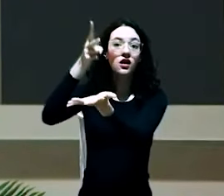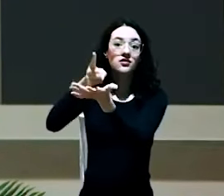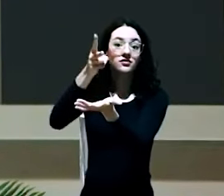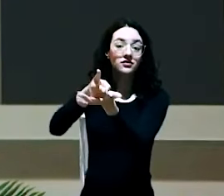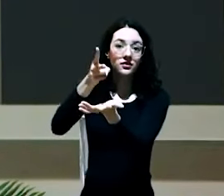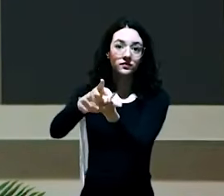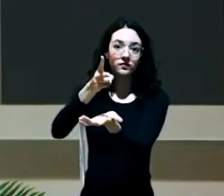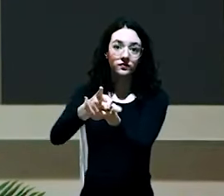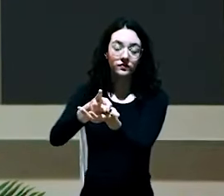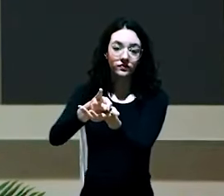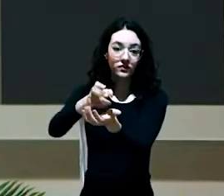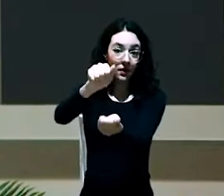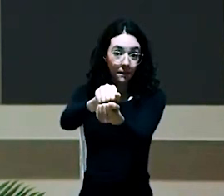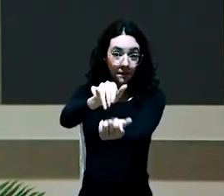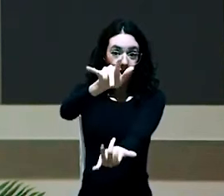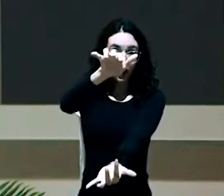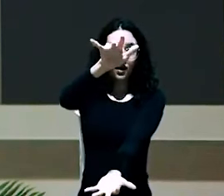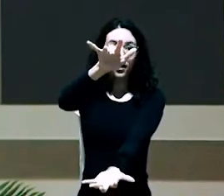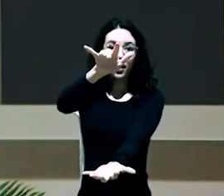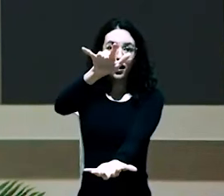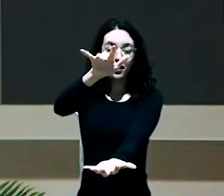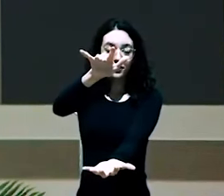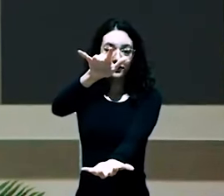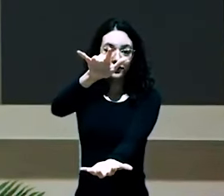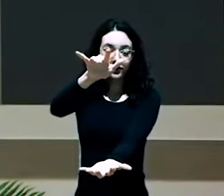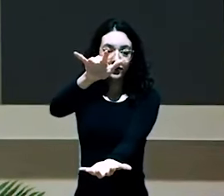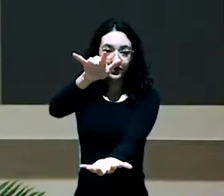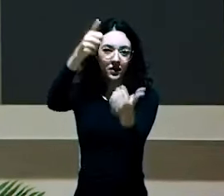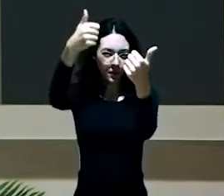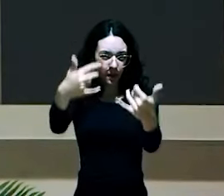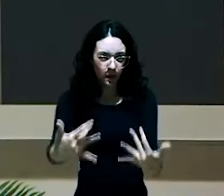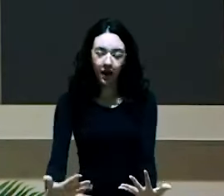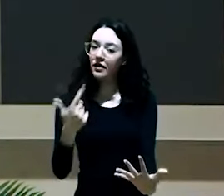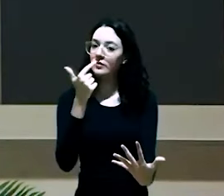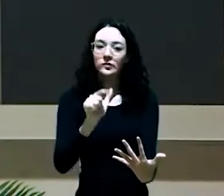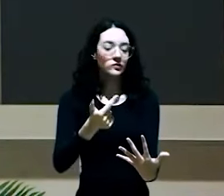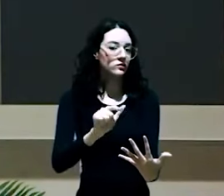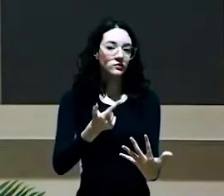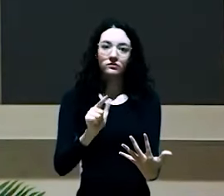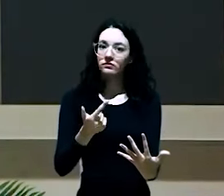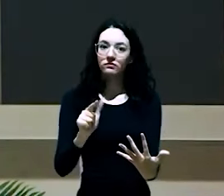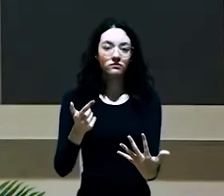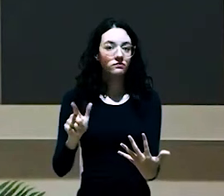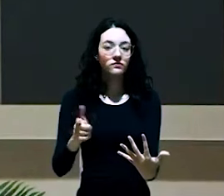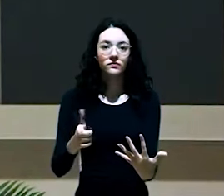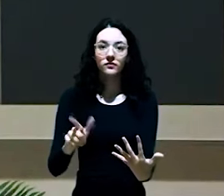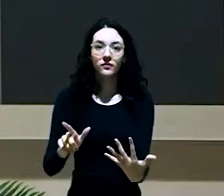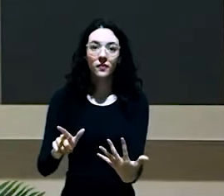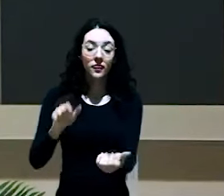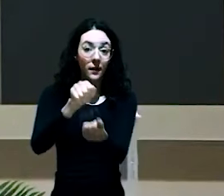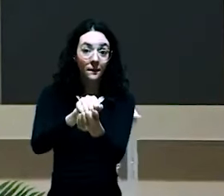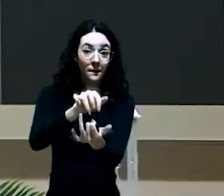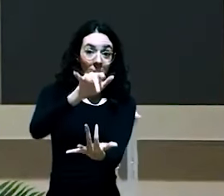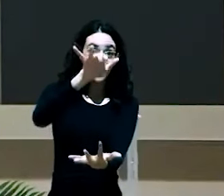milagres, amados irmãos, não têm explicação humana. Os milagres não têm que ser explicado, os milagres têm